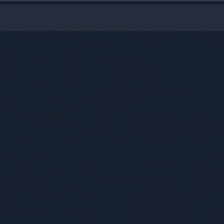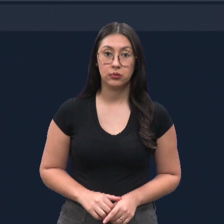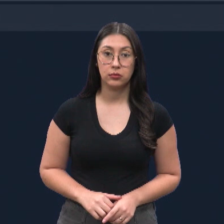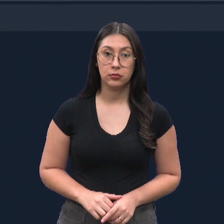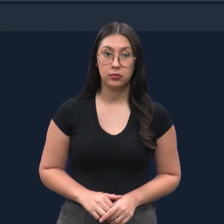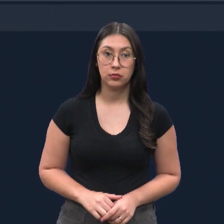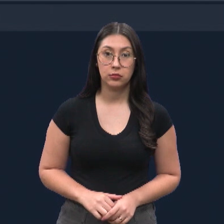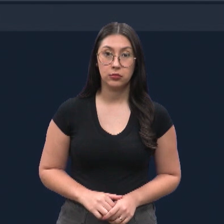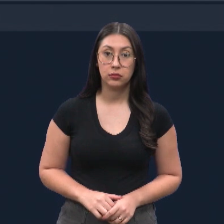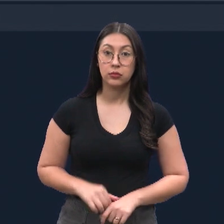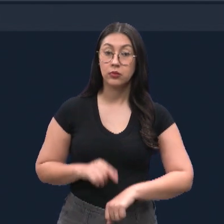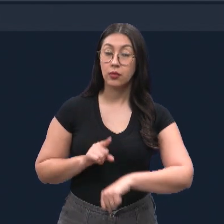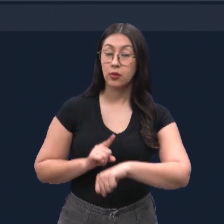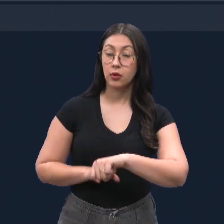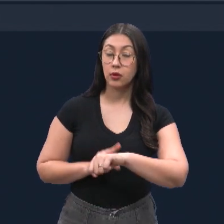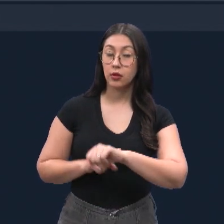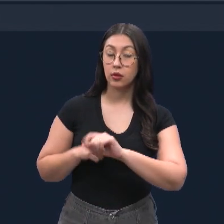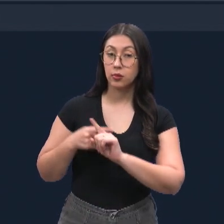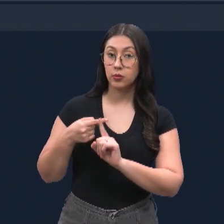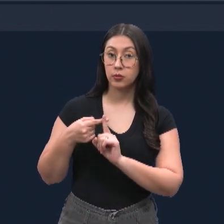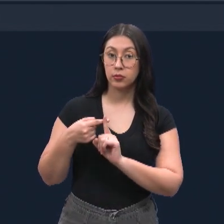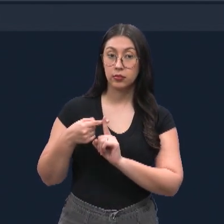Concedo o tempo.